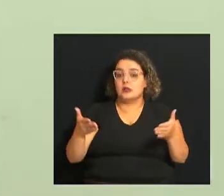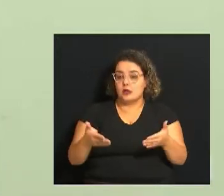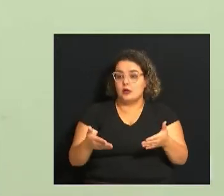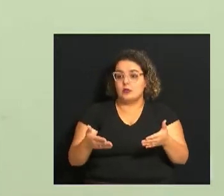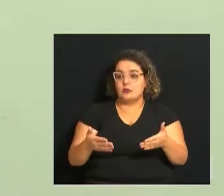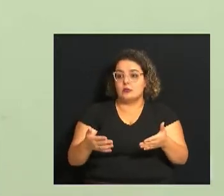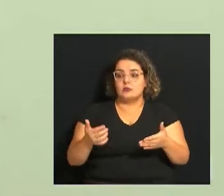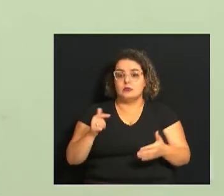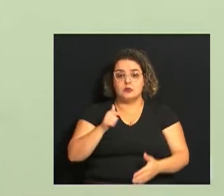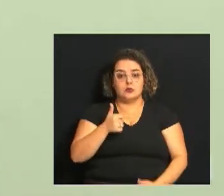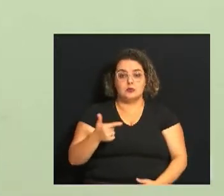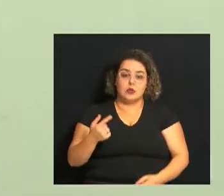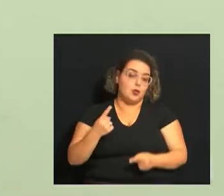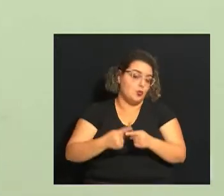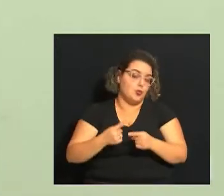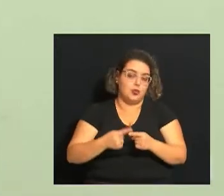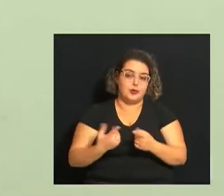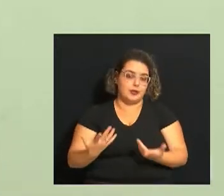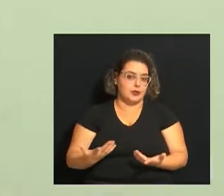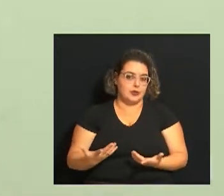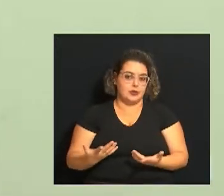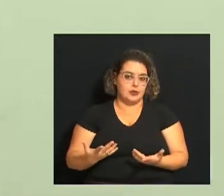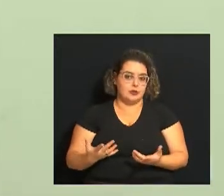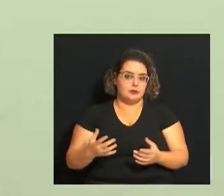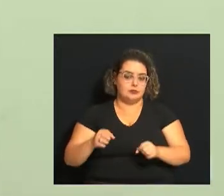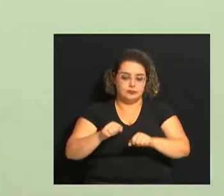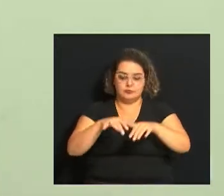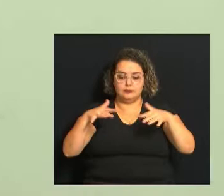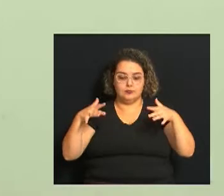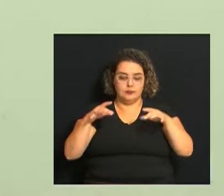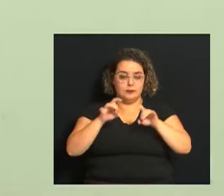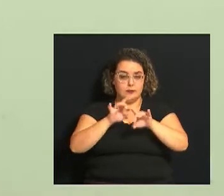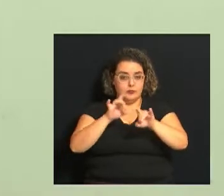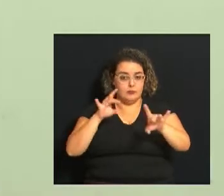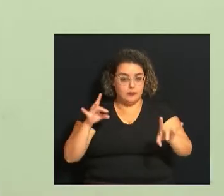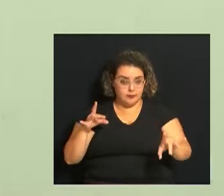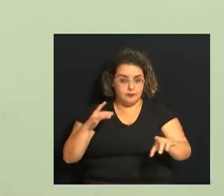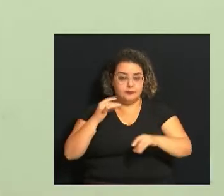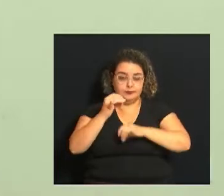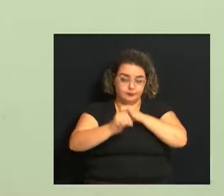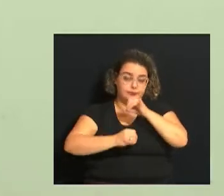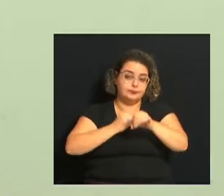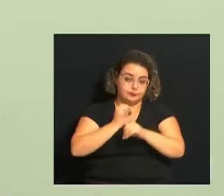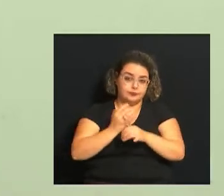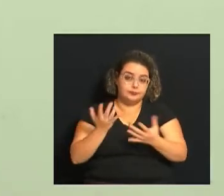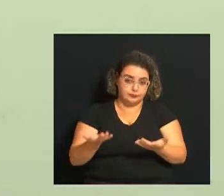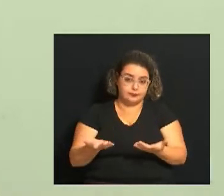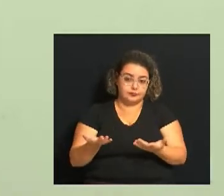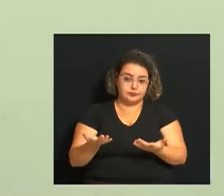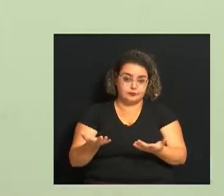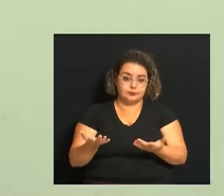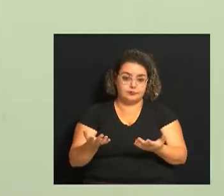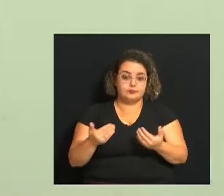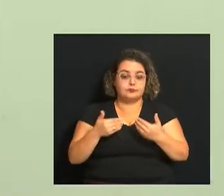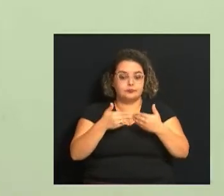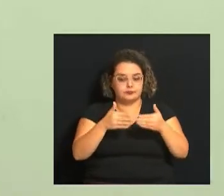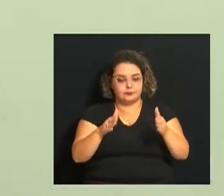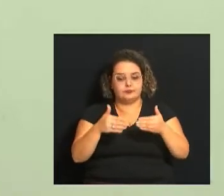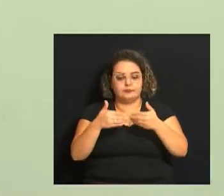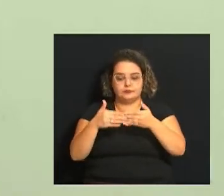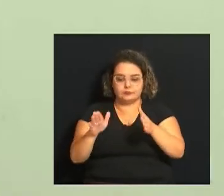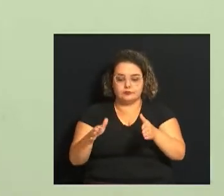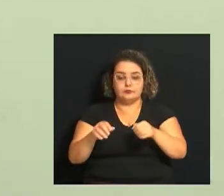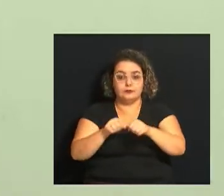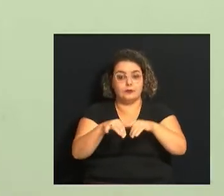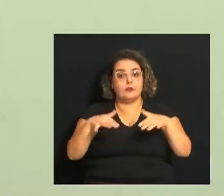tem necessidade dessas sessões serem virtuais. Então, nós já estamos abrindo as